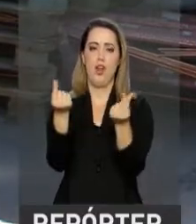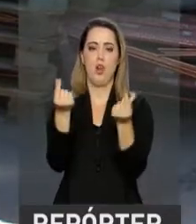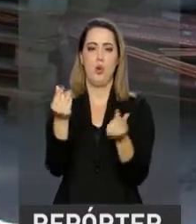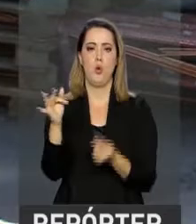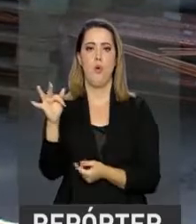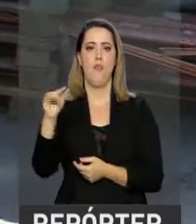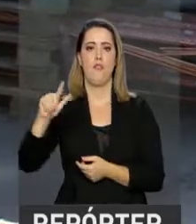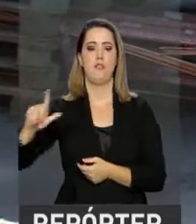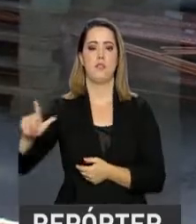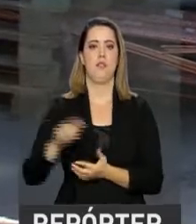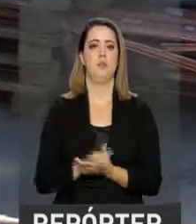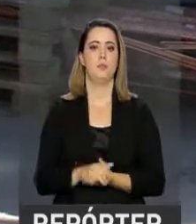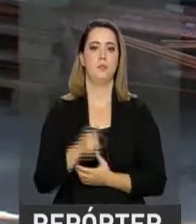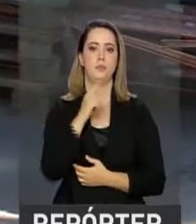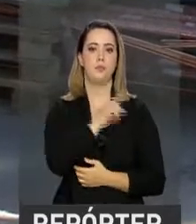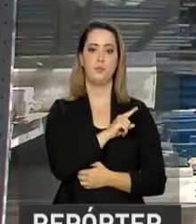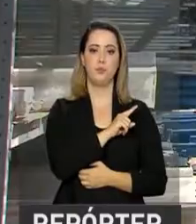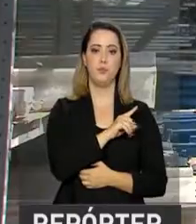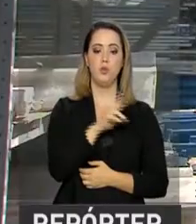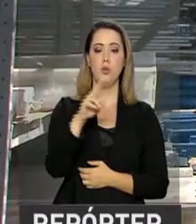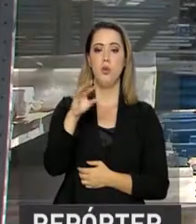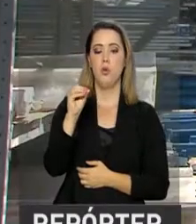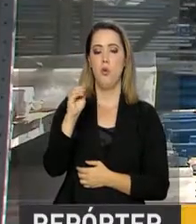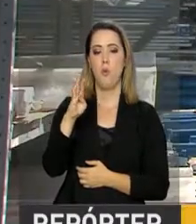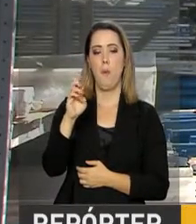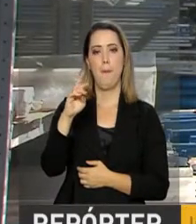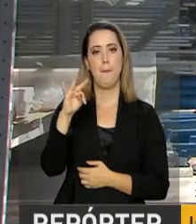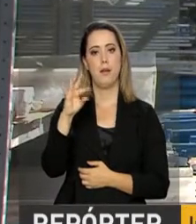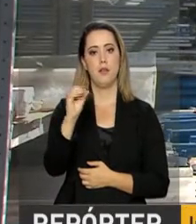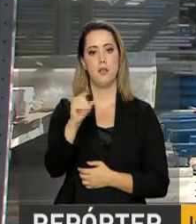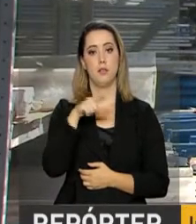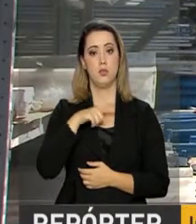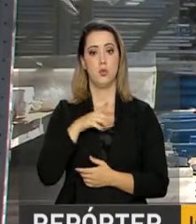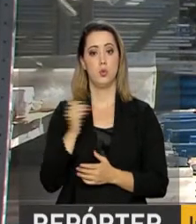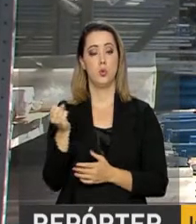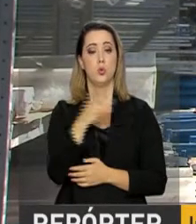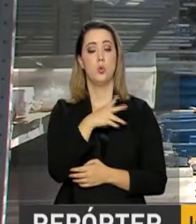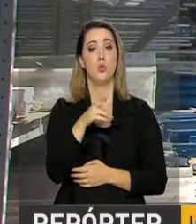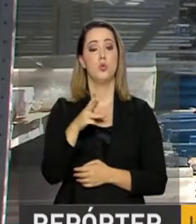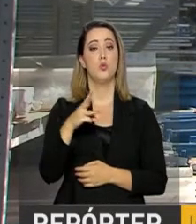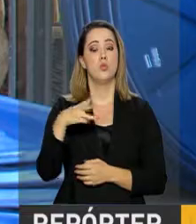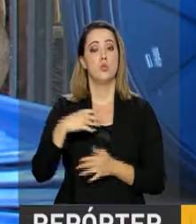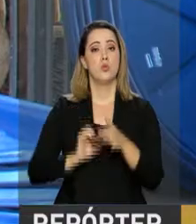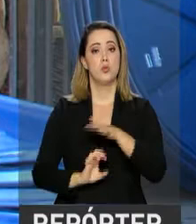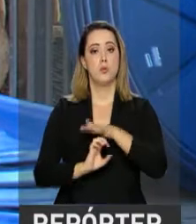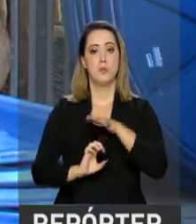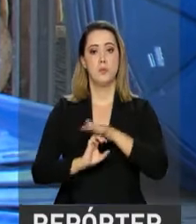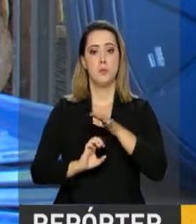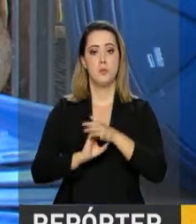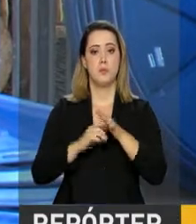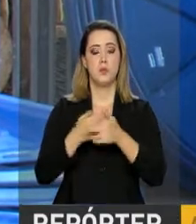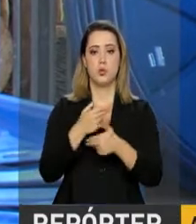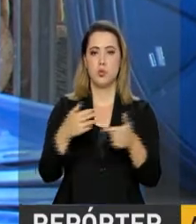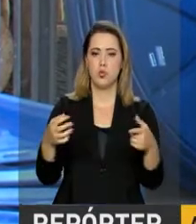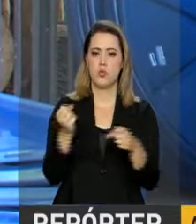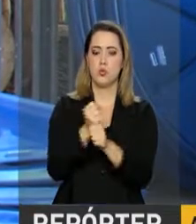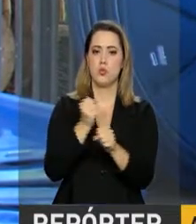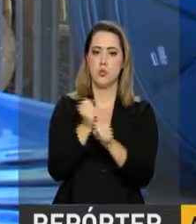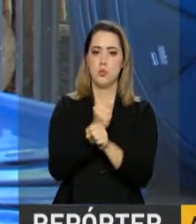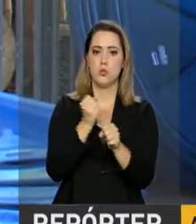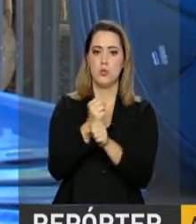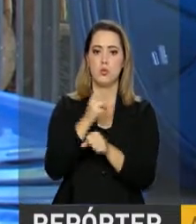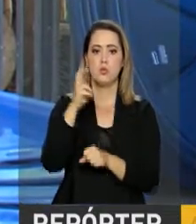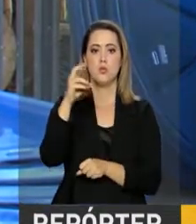roberto é dono desta empresa atacadista de material de construção de brasília há mais de 30 anos ele emprega 500 pessoas